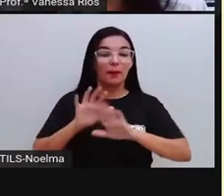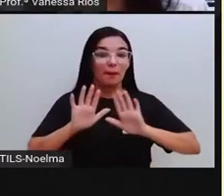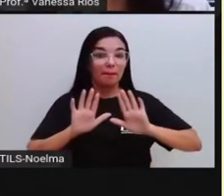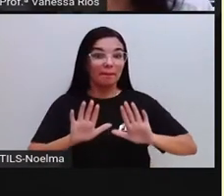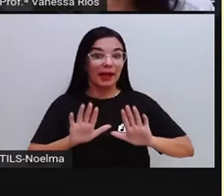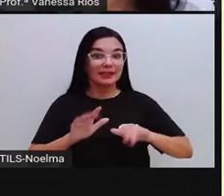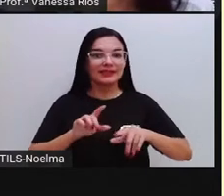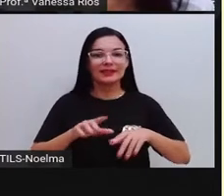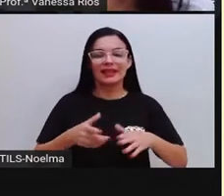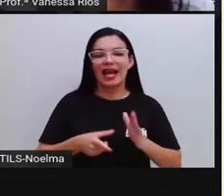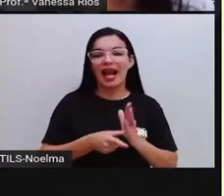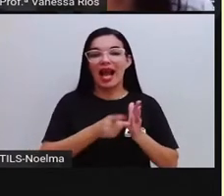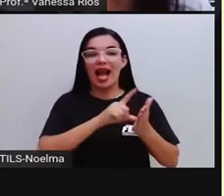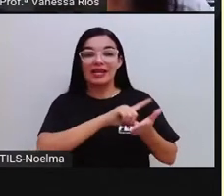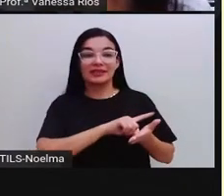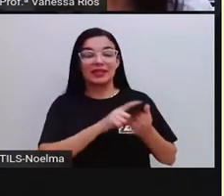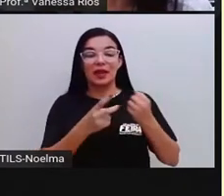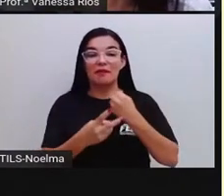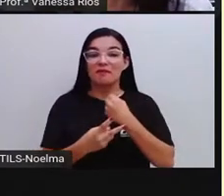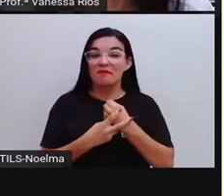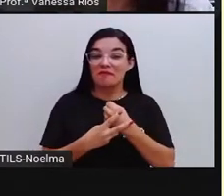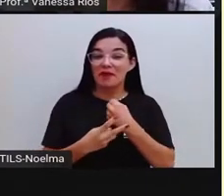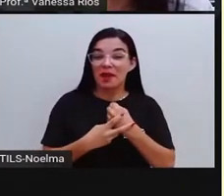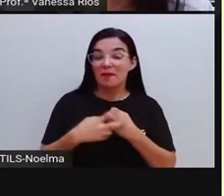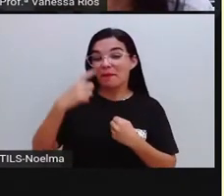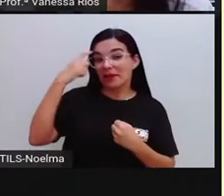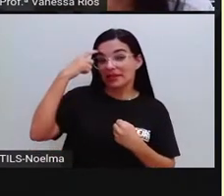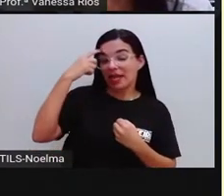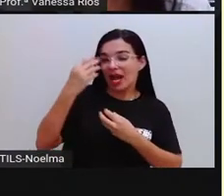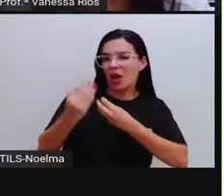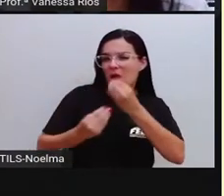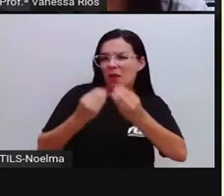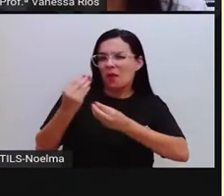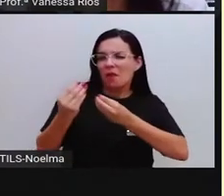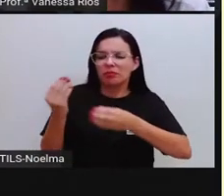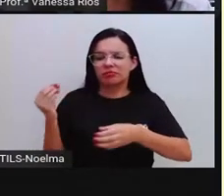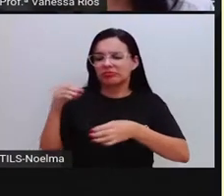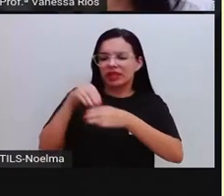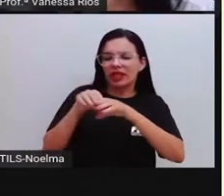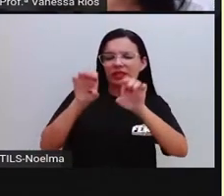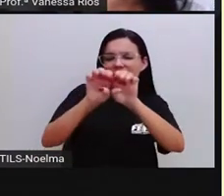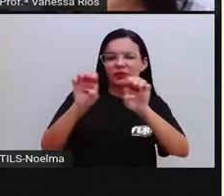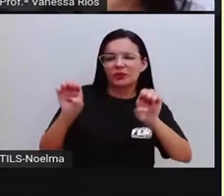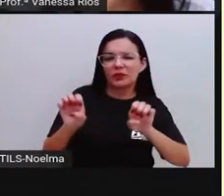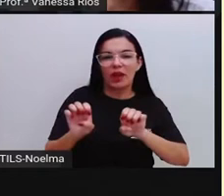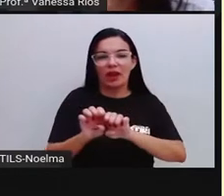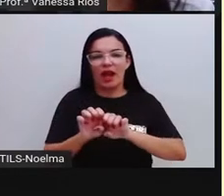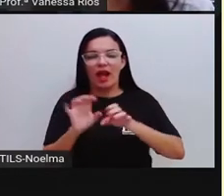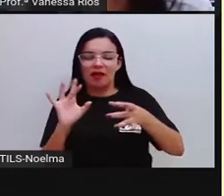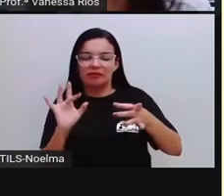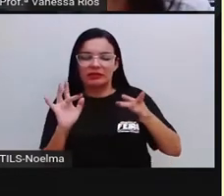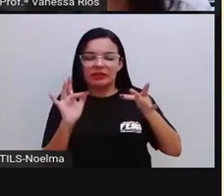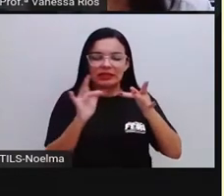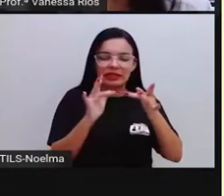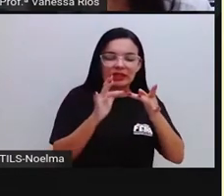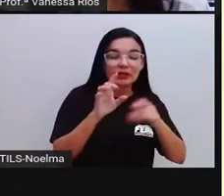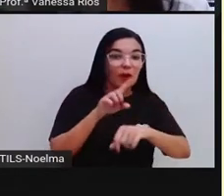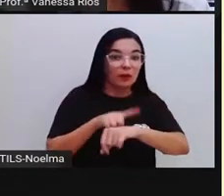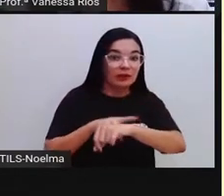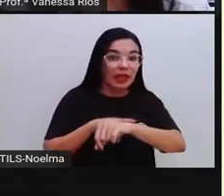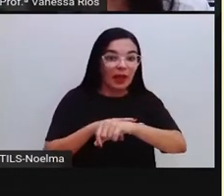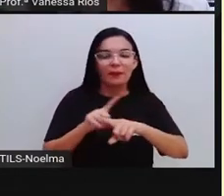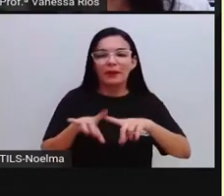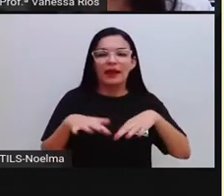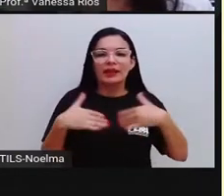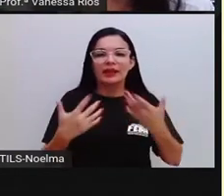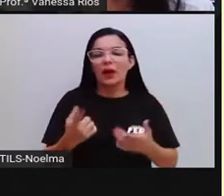aí em relação aos verbos e como eles estão aí enquadrados, né, se ligando aos tempos, a gente